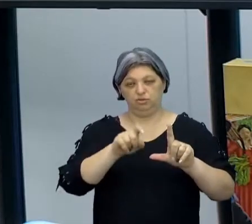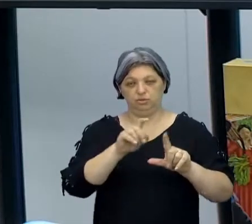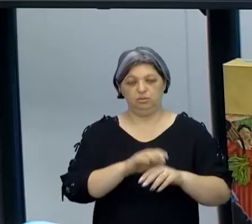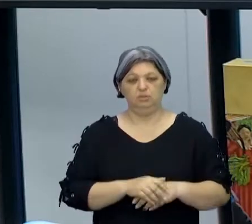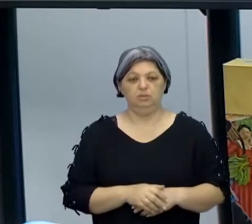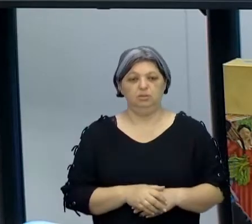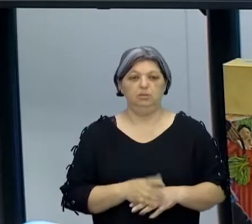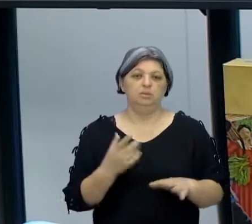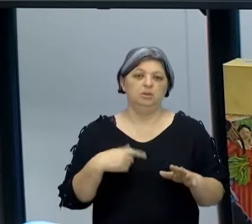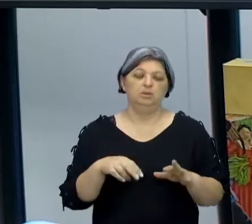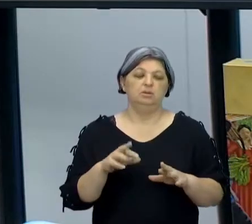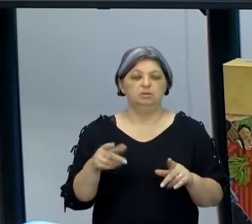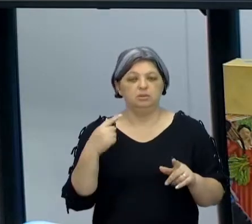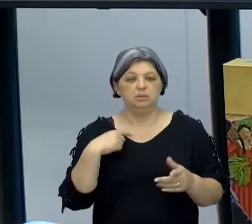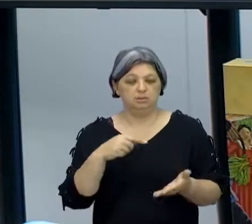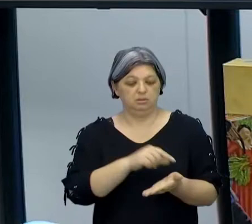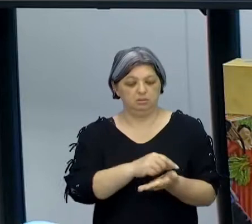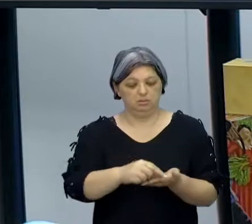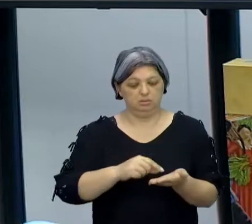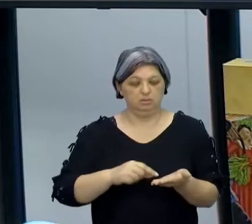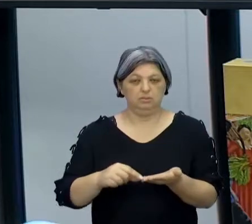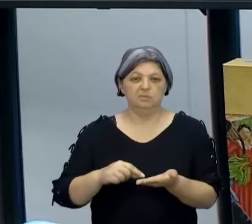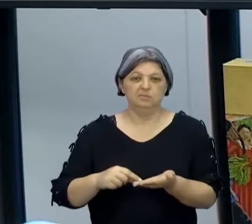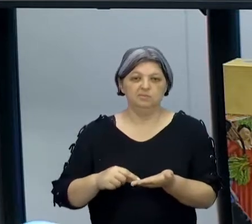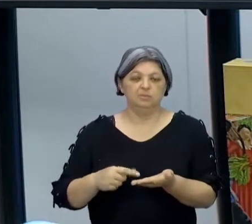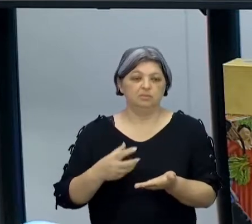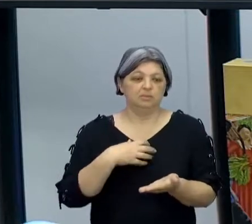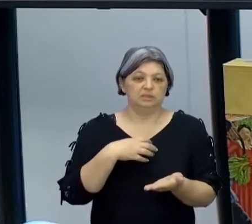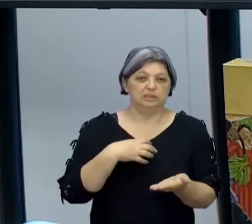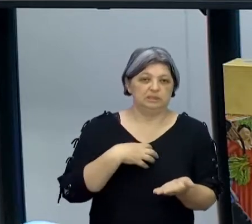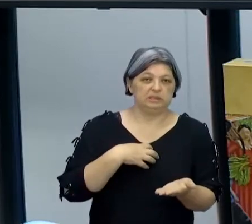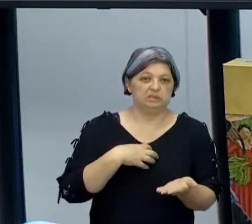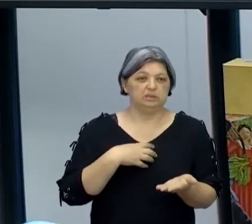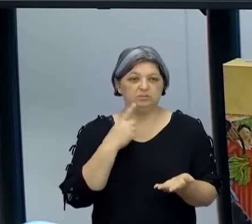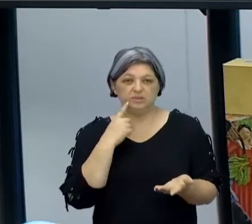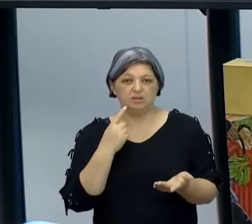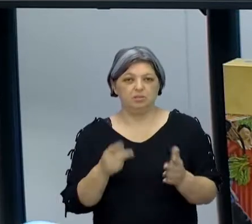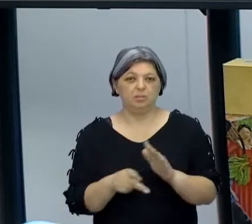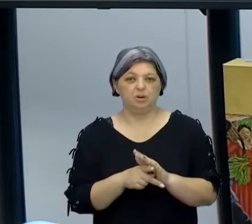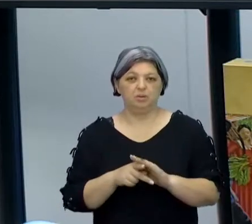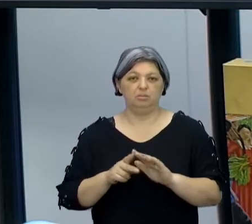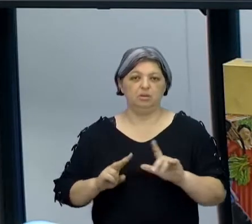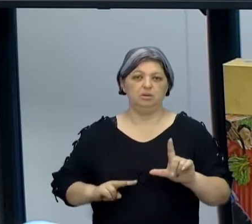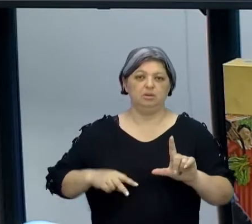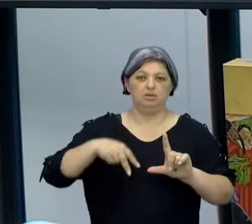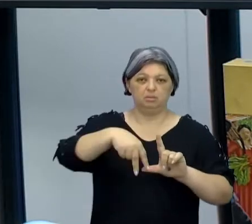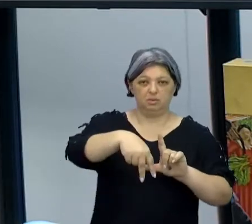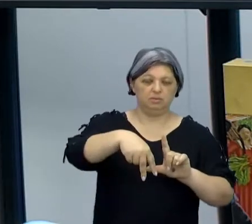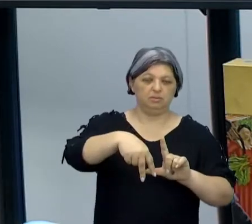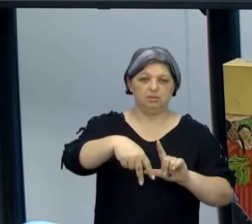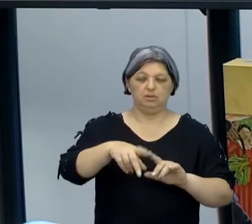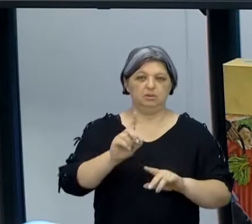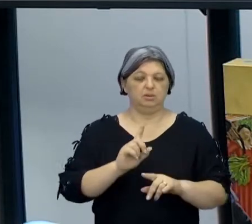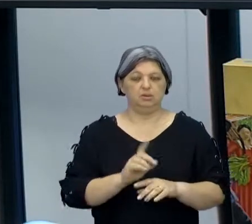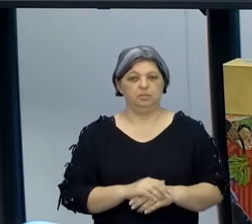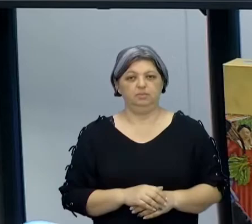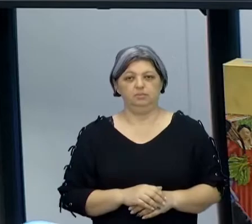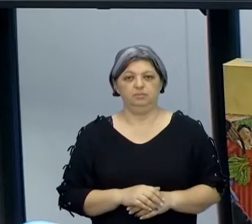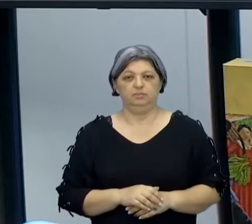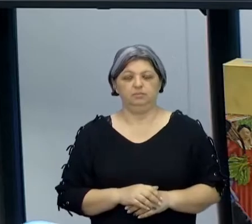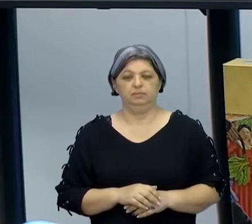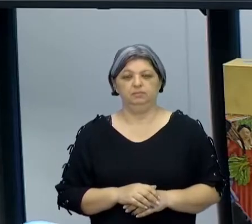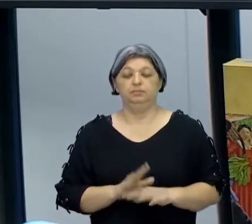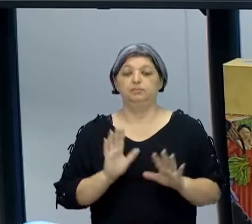vai estar lá jogando um jogo de tabuleiro e sentir que você está, sei lá, no metaverso. Não vai ter como. Mas eles vão